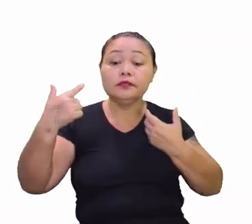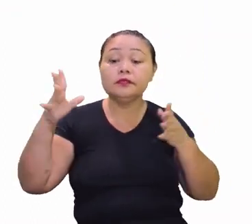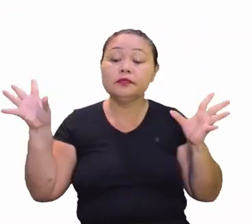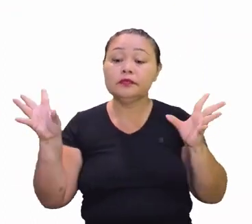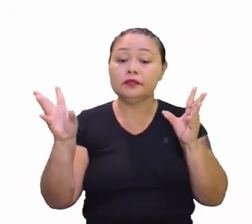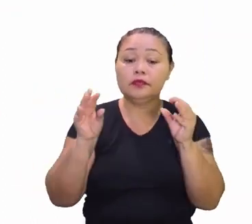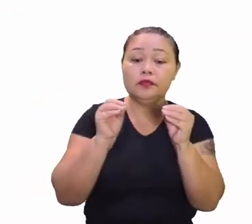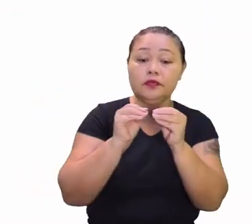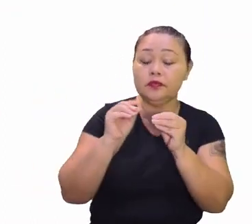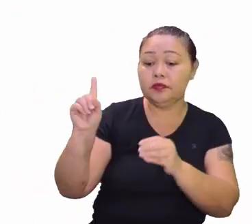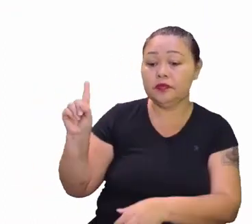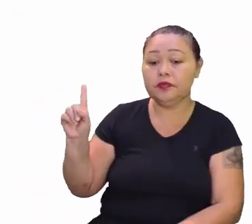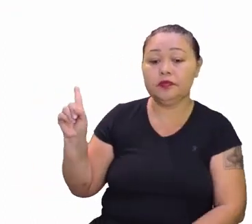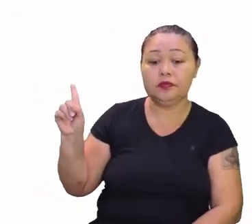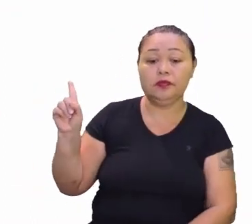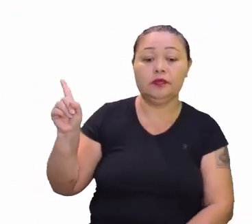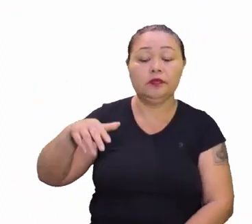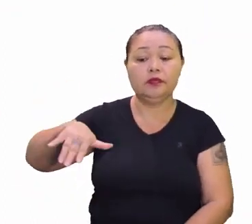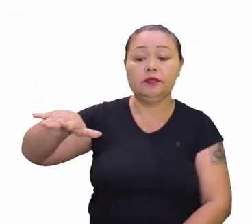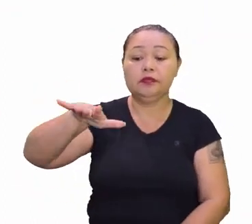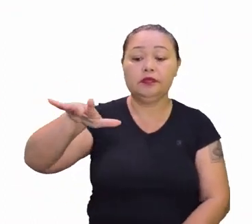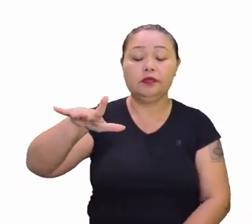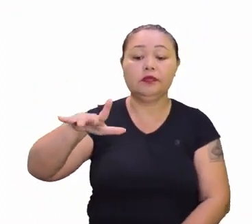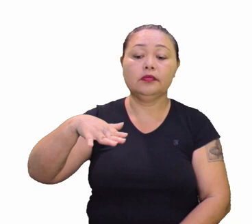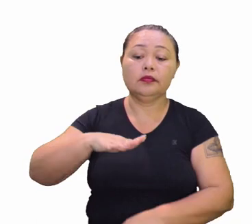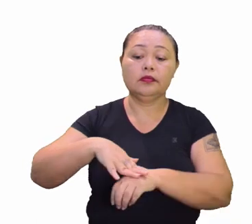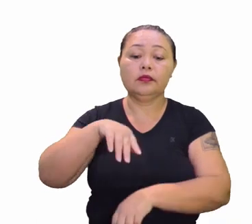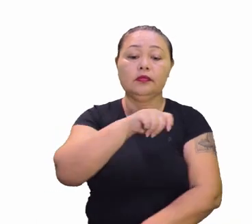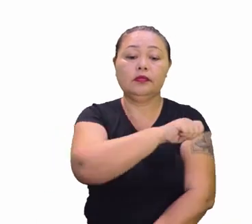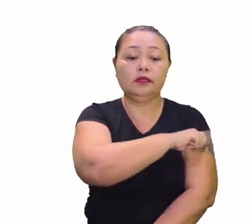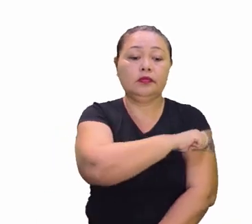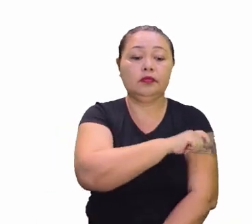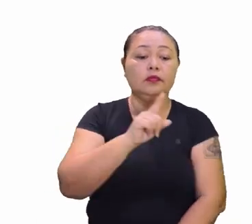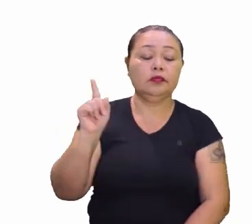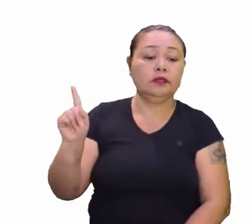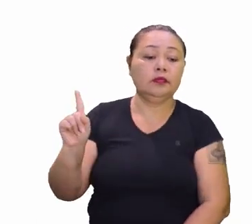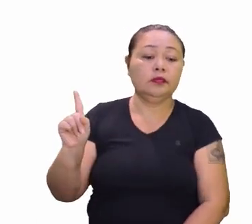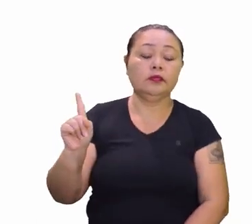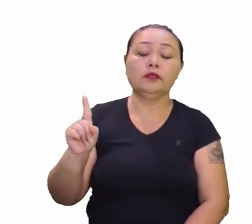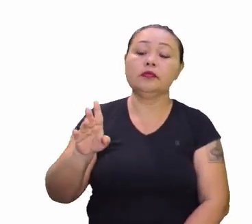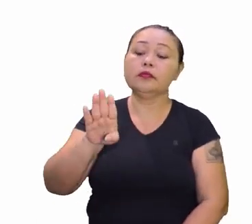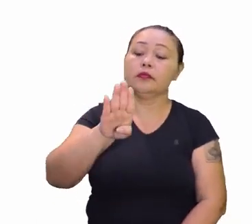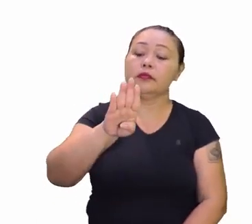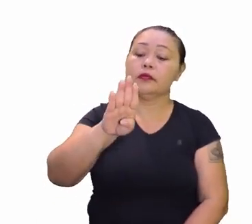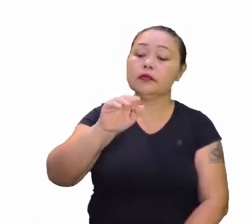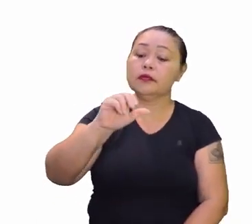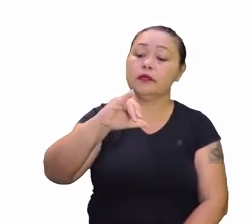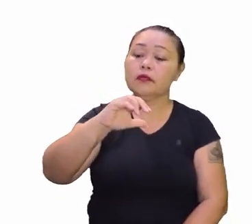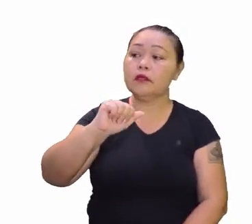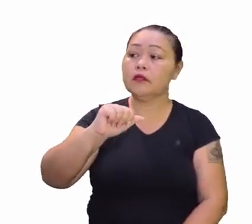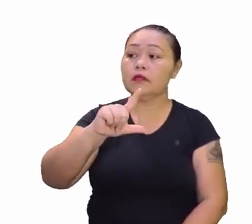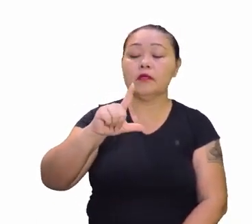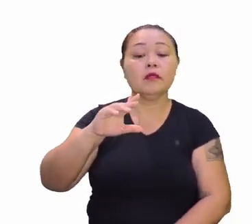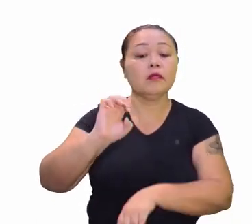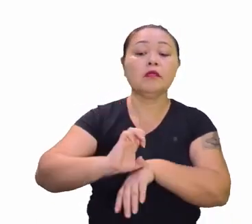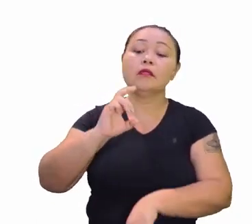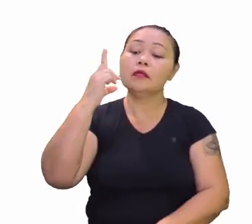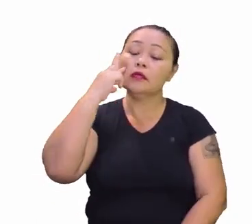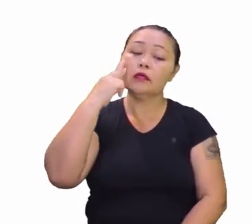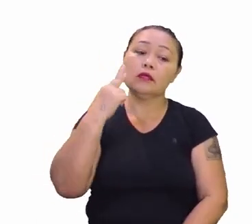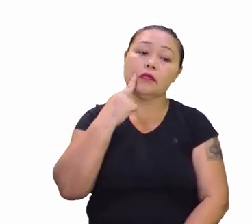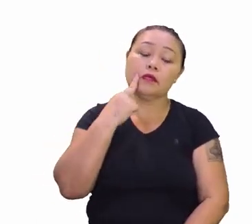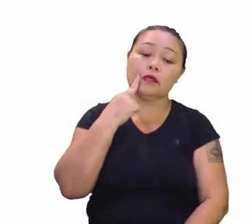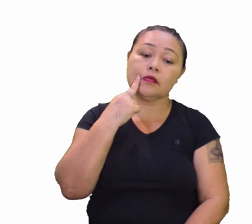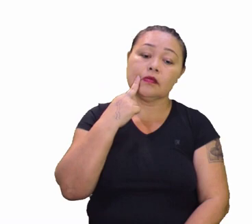aí um resumão das bacias hidrográficas para os nossos queridos alunos. Muito bem, nós temos aí ó, as bacias hidrográficas do estado de Rondônia,